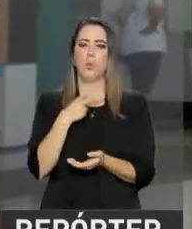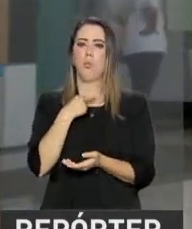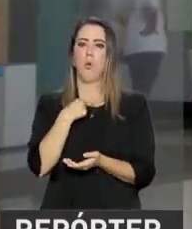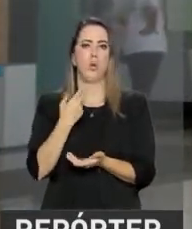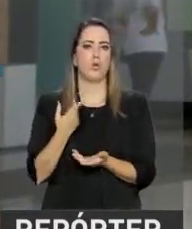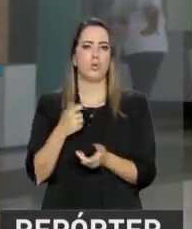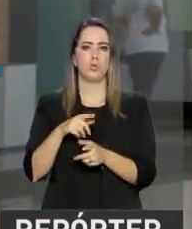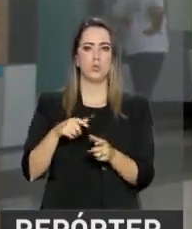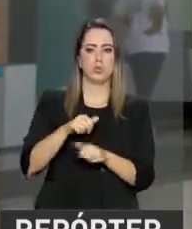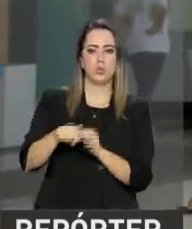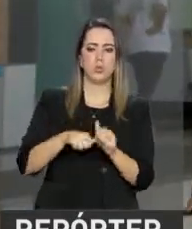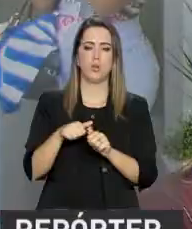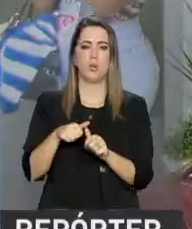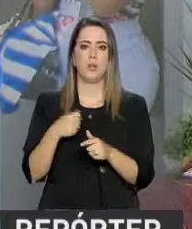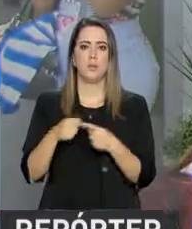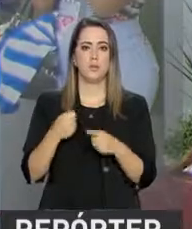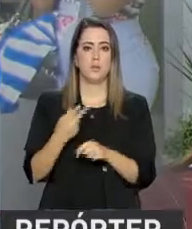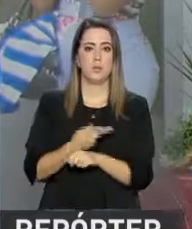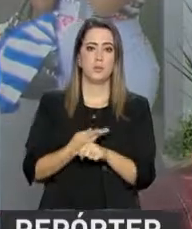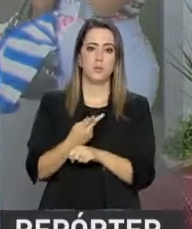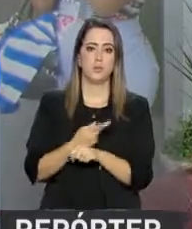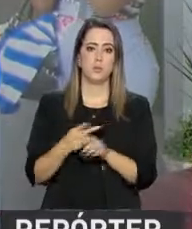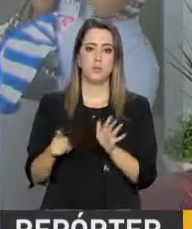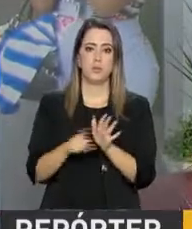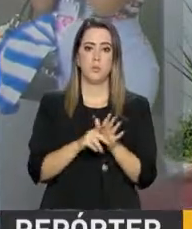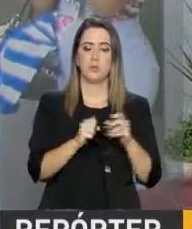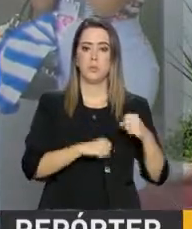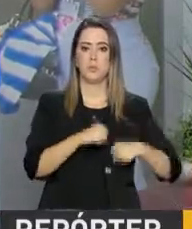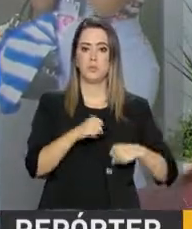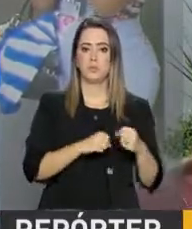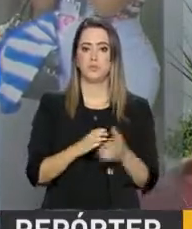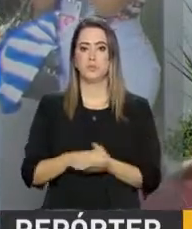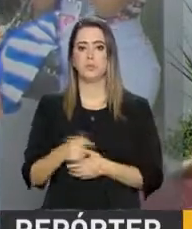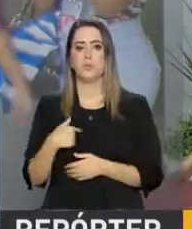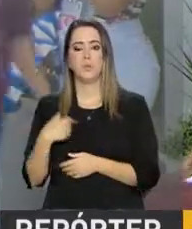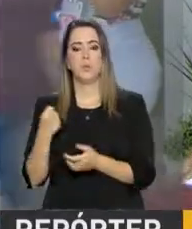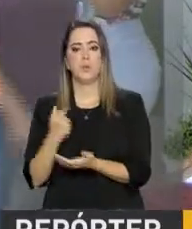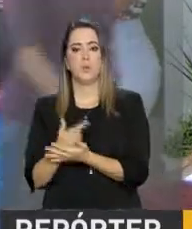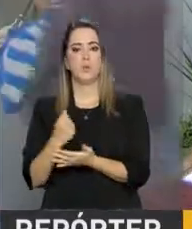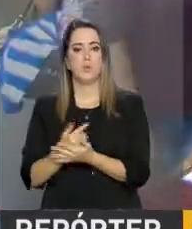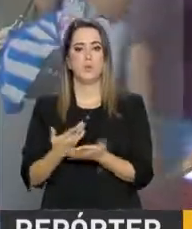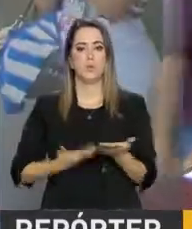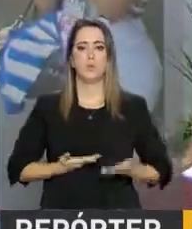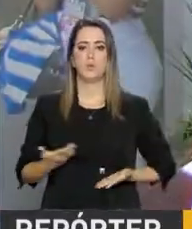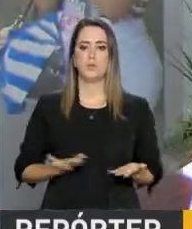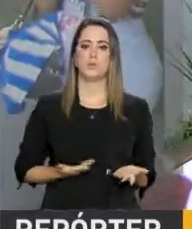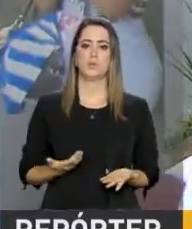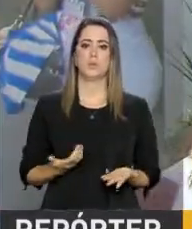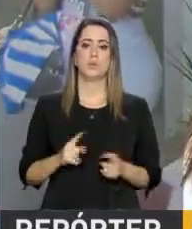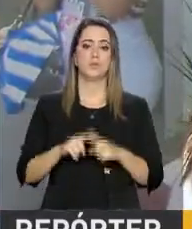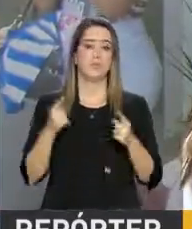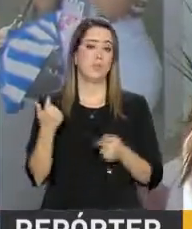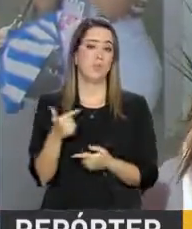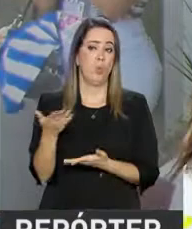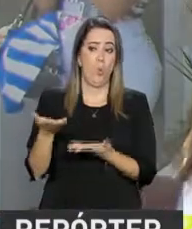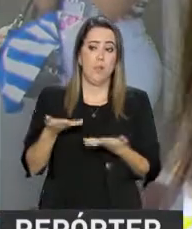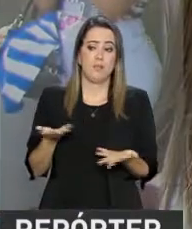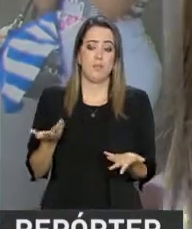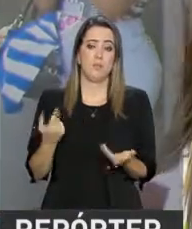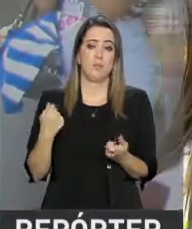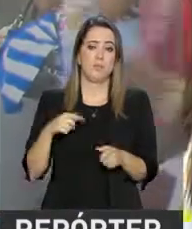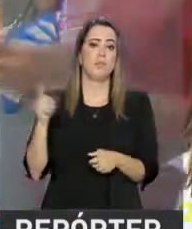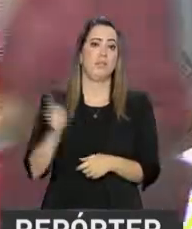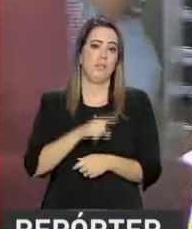tinha que procurar o fabricante para trocar. Eu comprei um serviço de uma operadora, só que o serviço não veio como prometido. Então eu tive